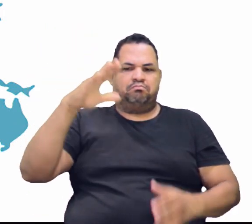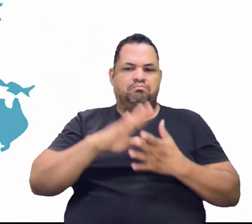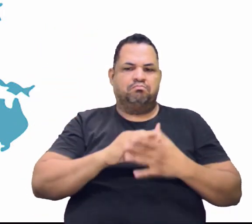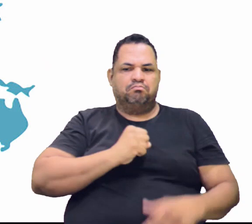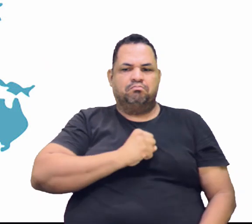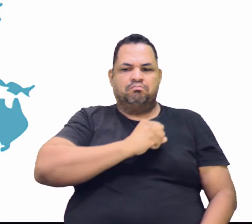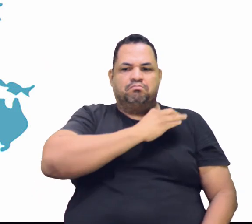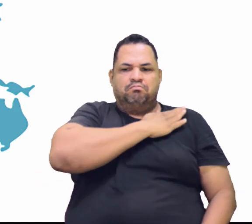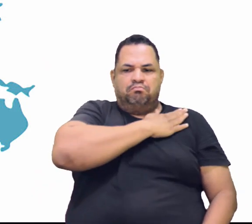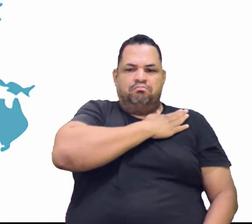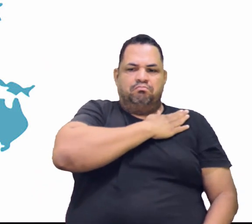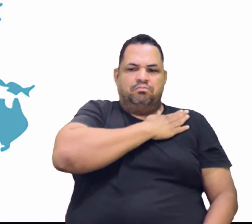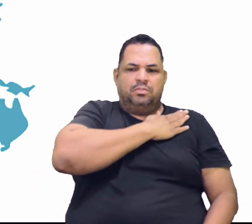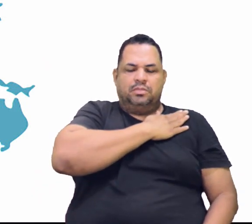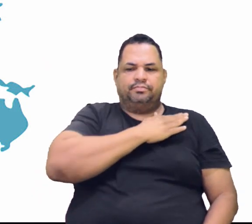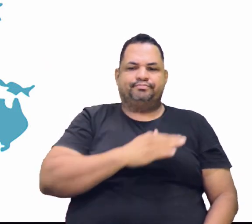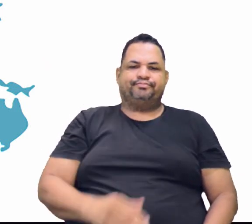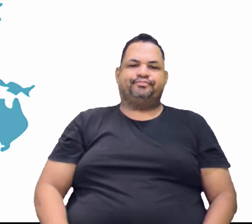sertanista,